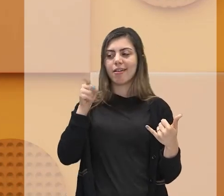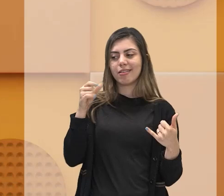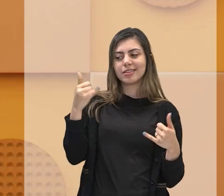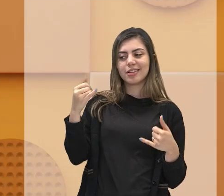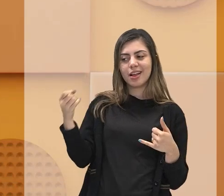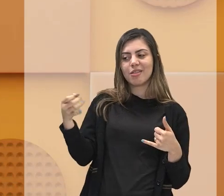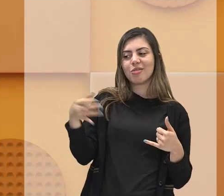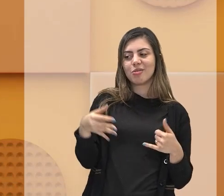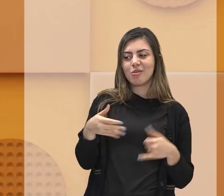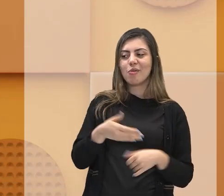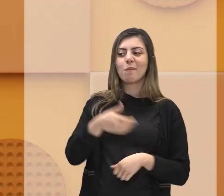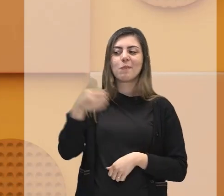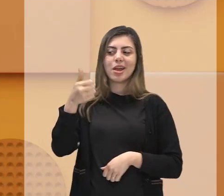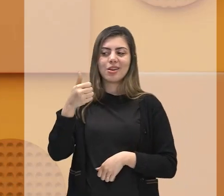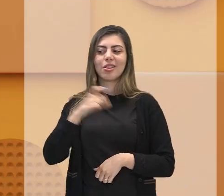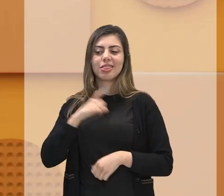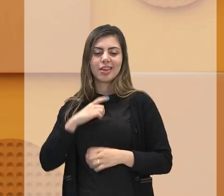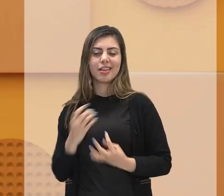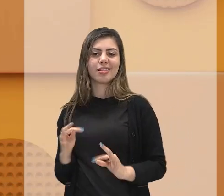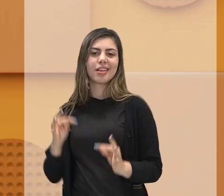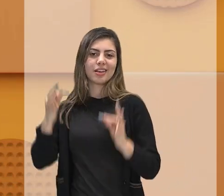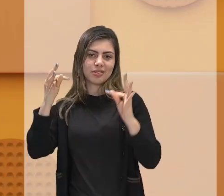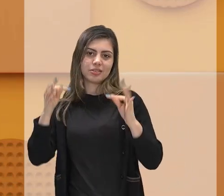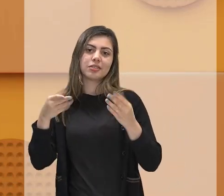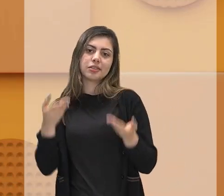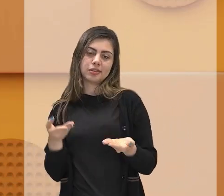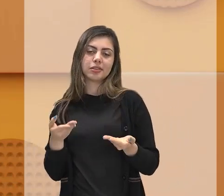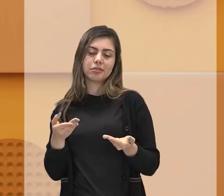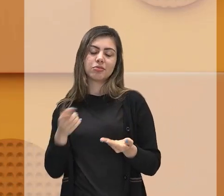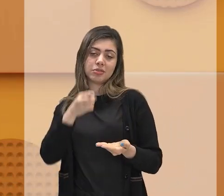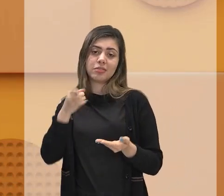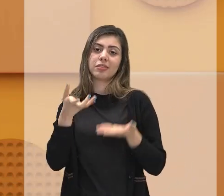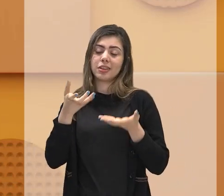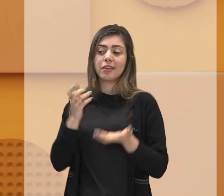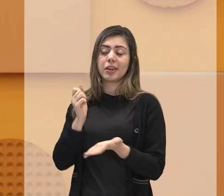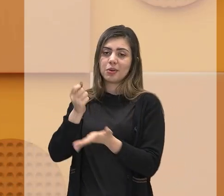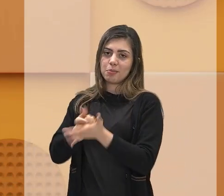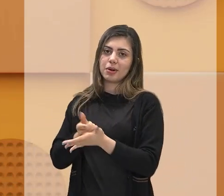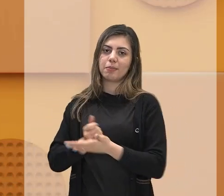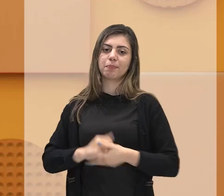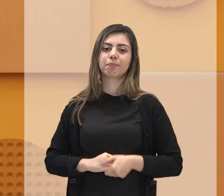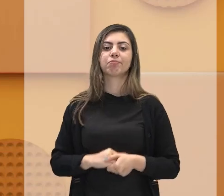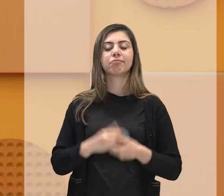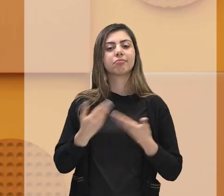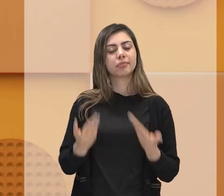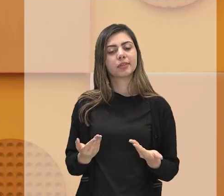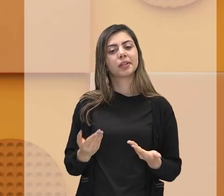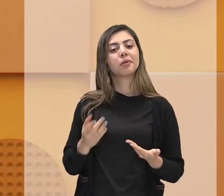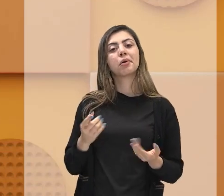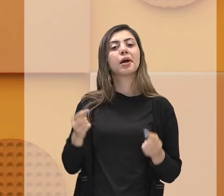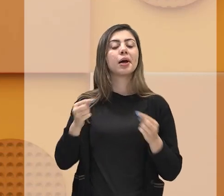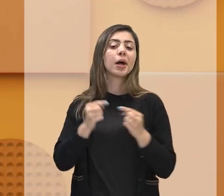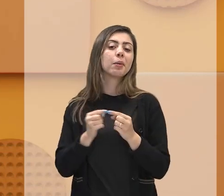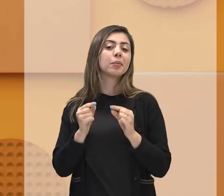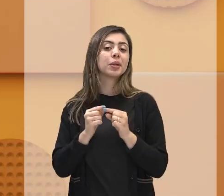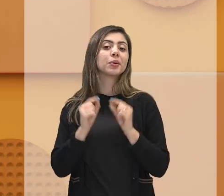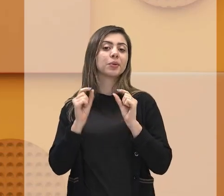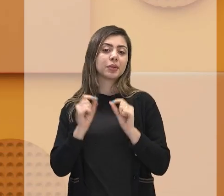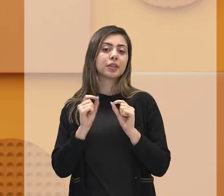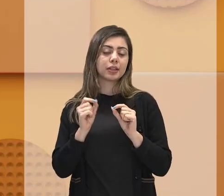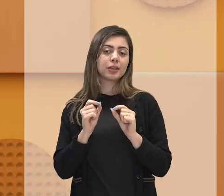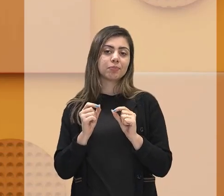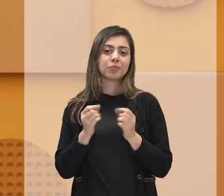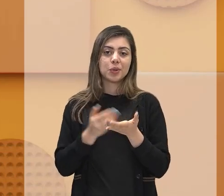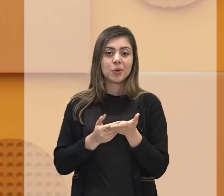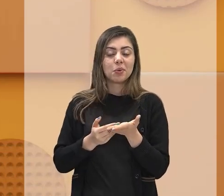mais novo, mais tecnológico, que lhe ofereça mais recursos. Então isso acaba se tornando, ou melhor, acabou sendo originada